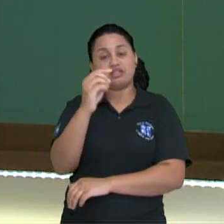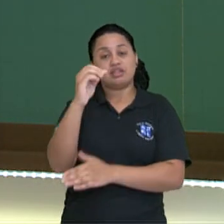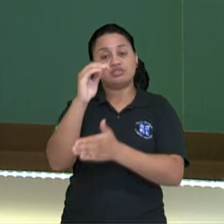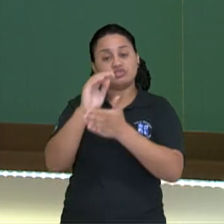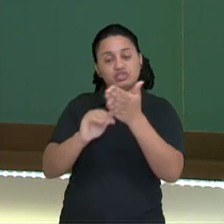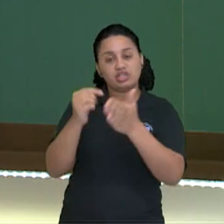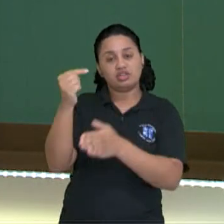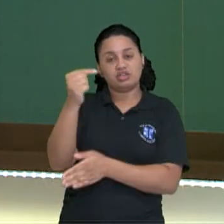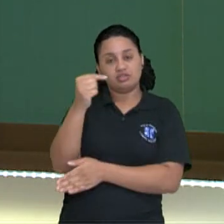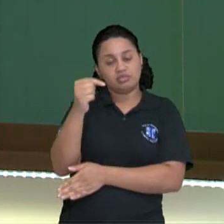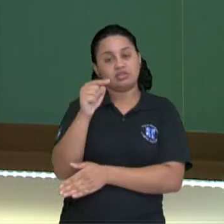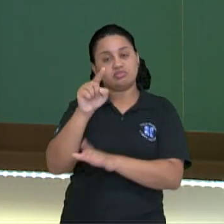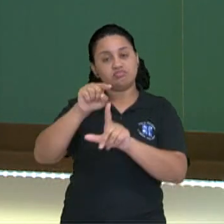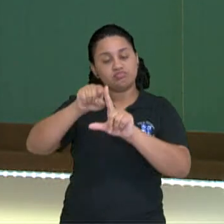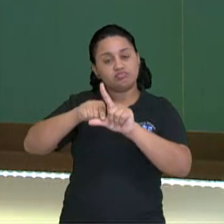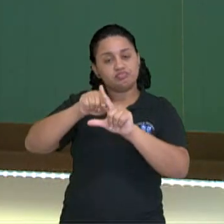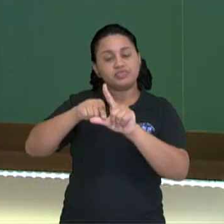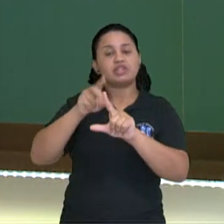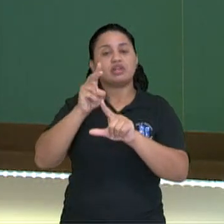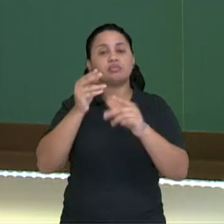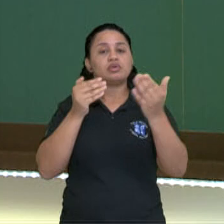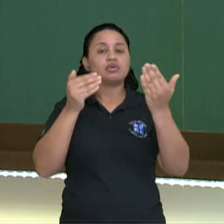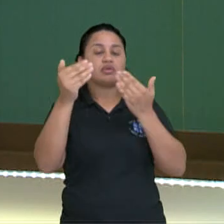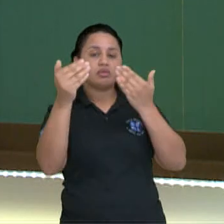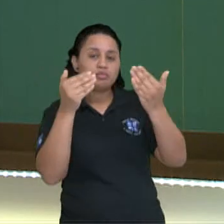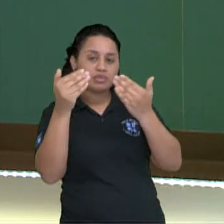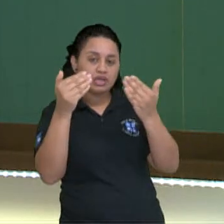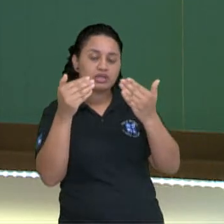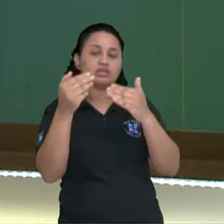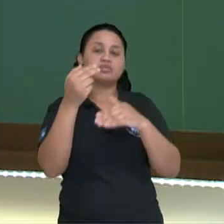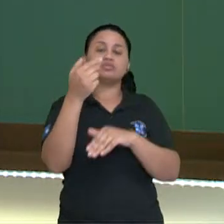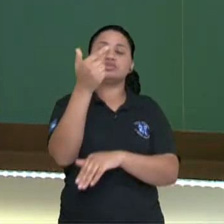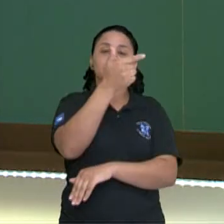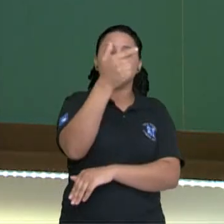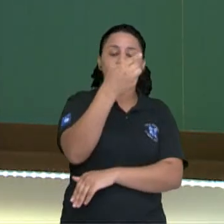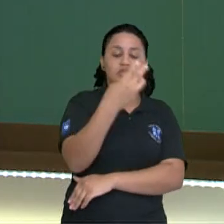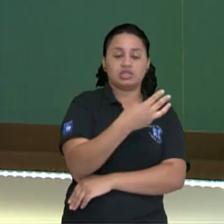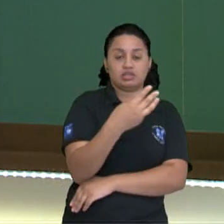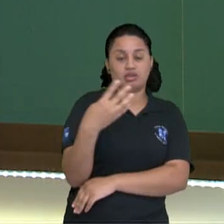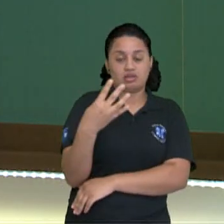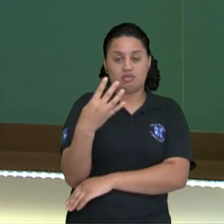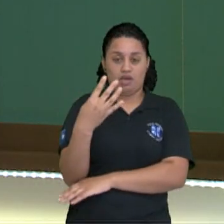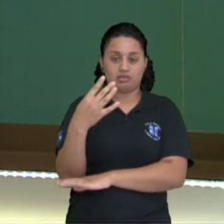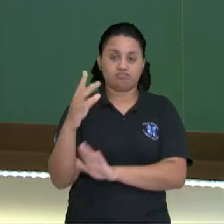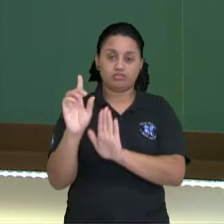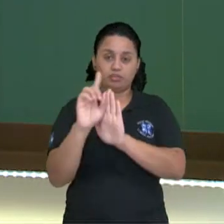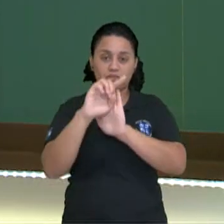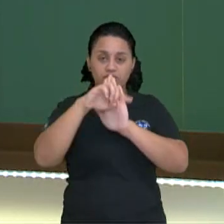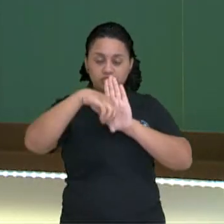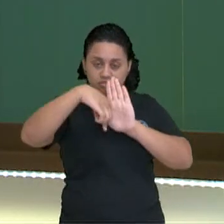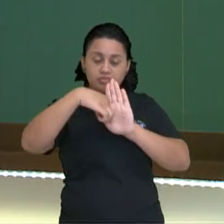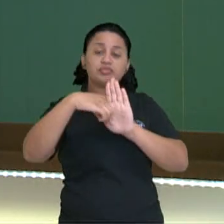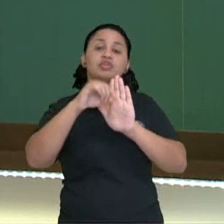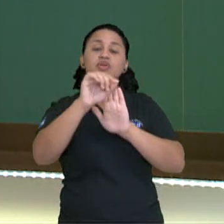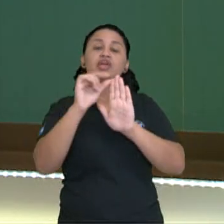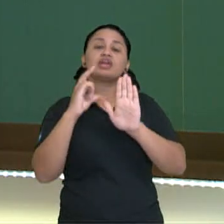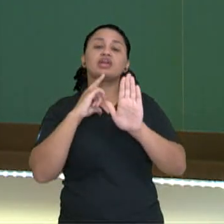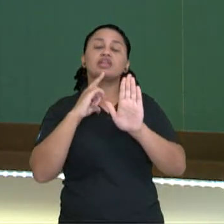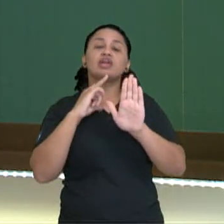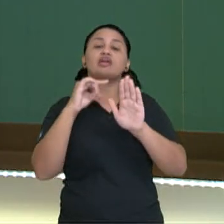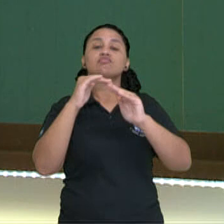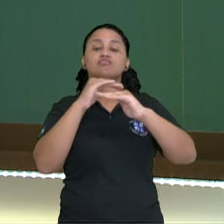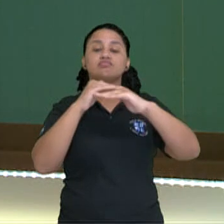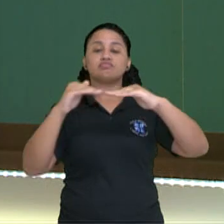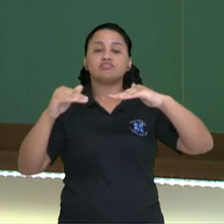ângulo. Sempre comparando os ângulos de segundo, terceiro e quarto quadrante com os ângulos que estão sobre o eixo